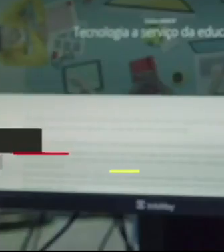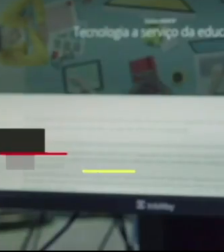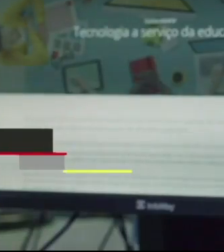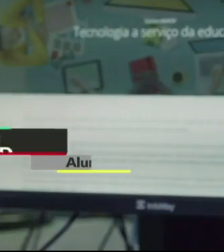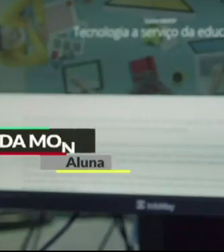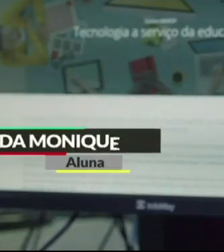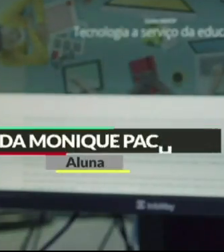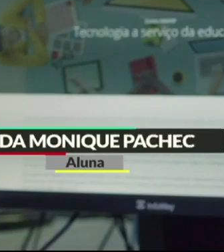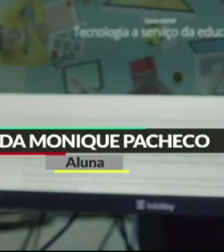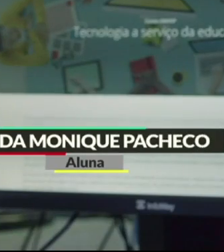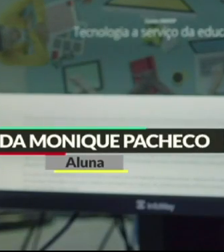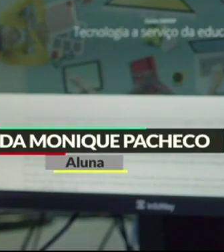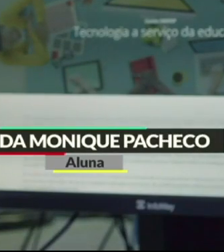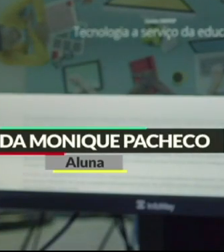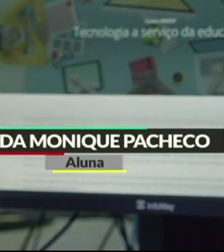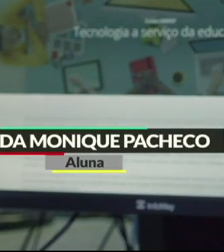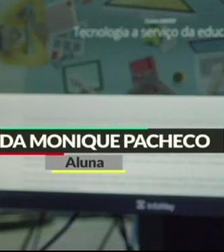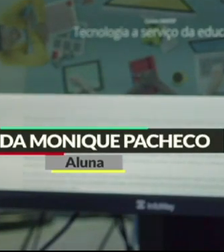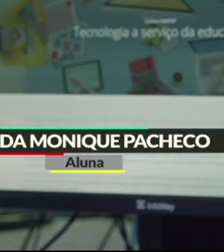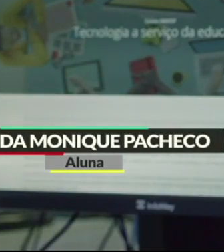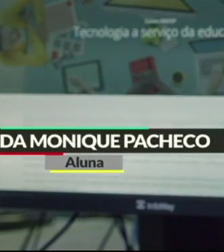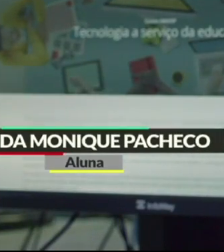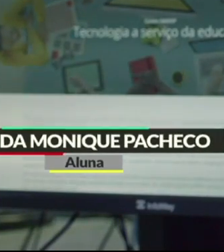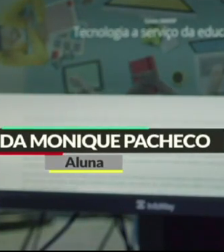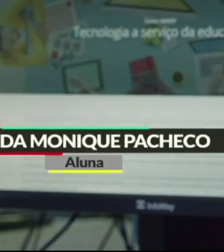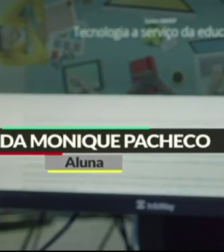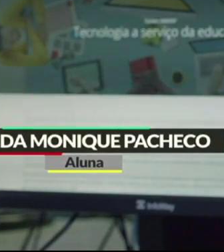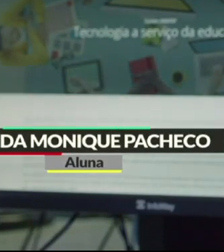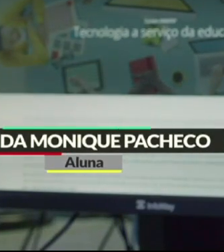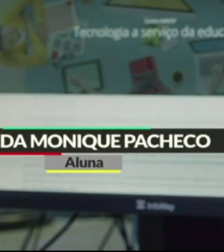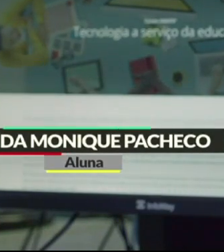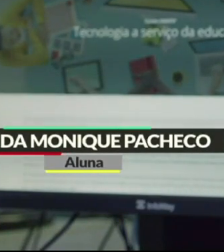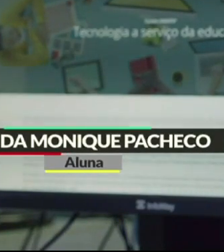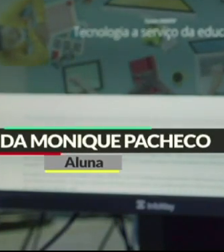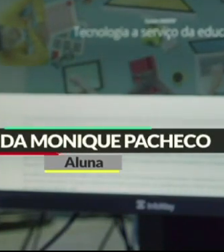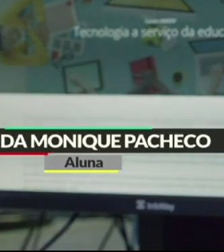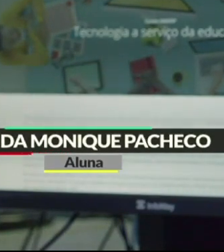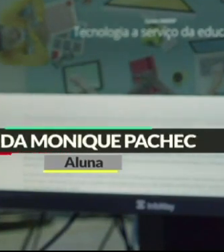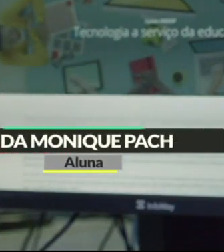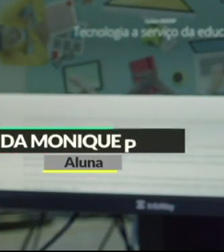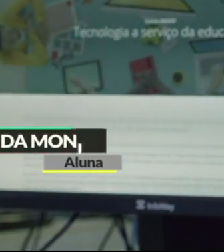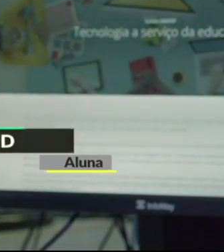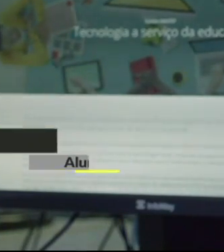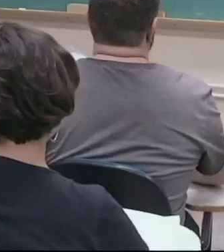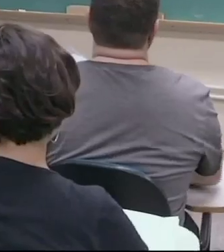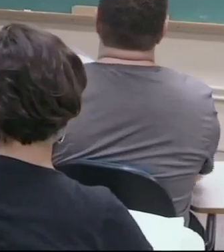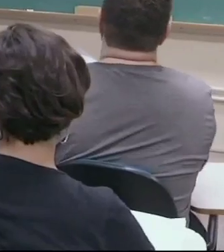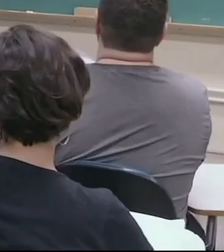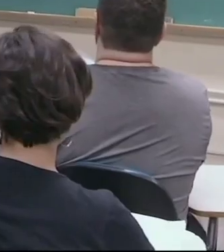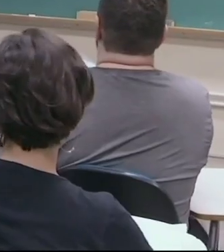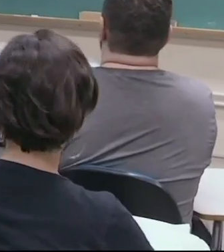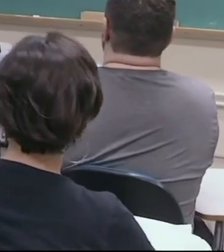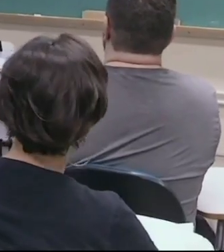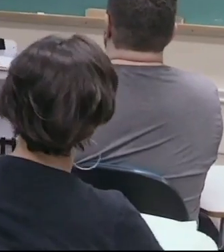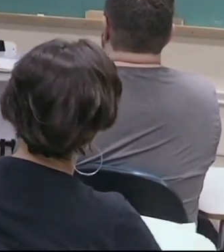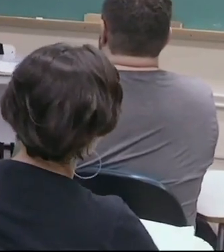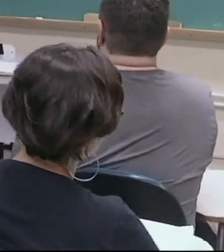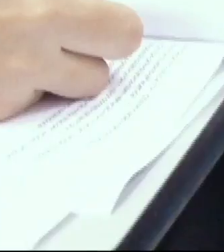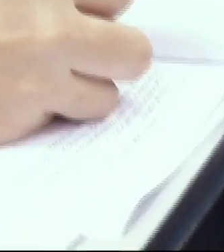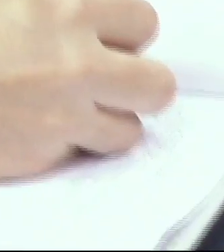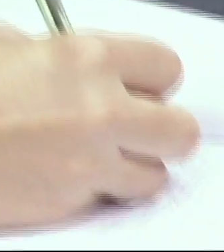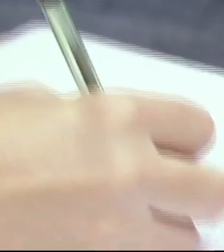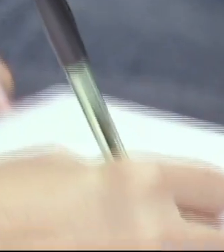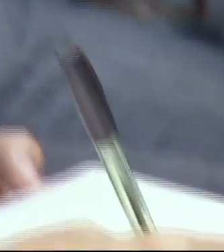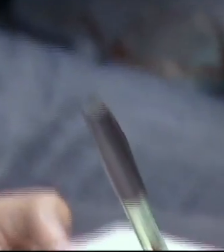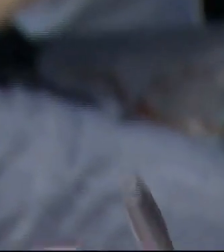e eu gosto bastante das vídeo-aulas eu acho que elas estão bem esclarecedoras assim os professores são muito bons esse é um